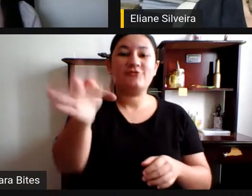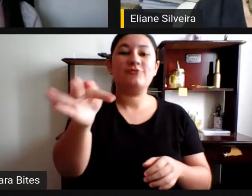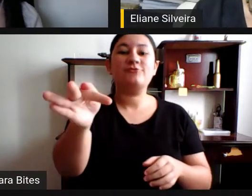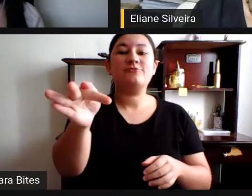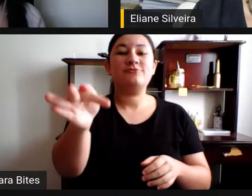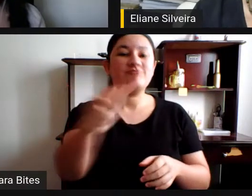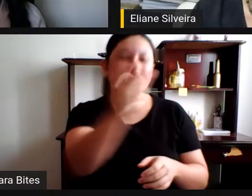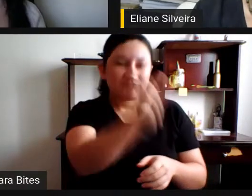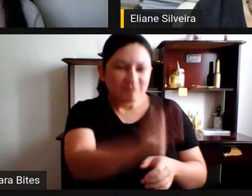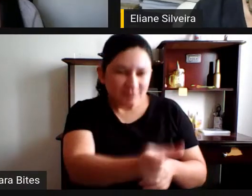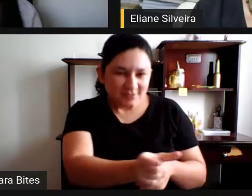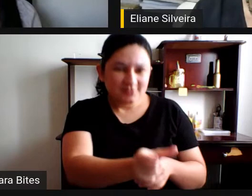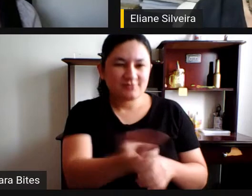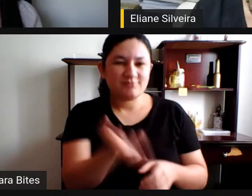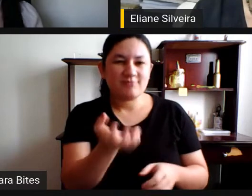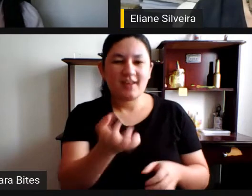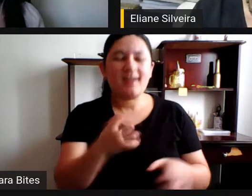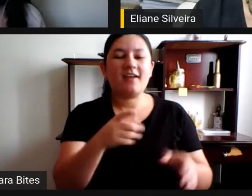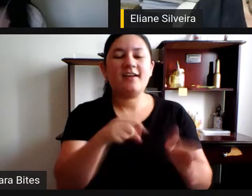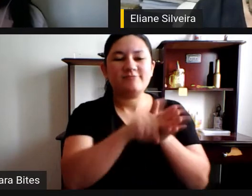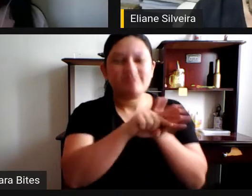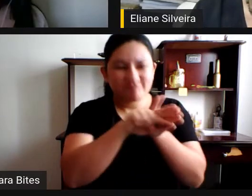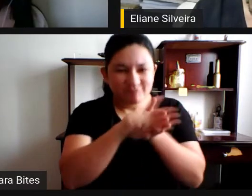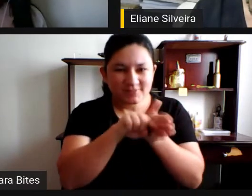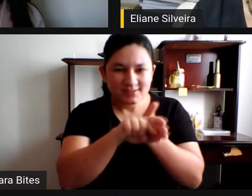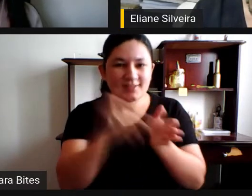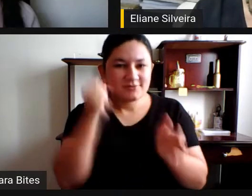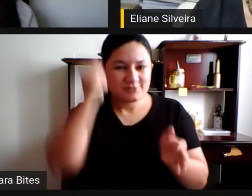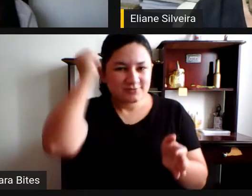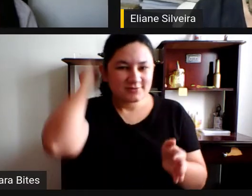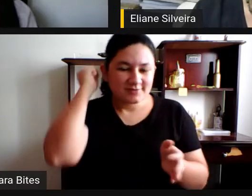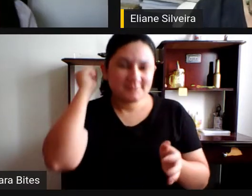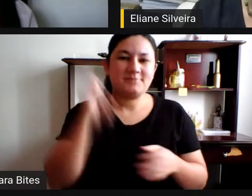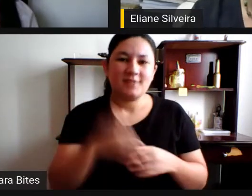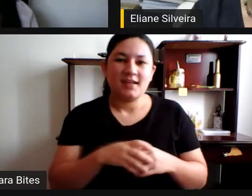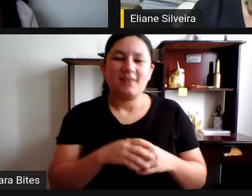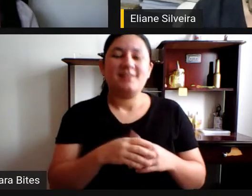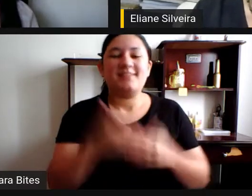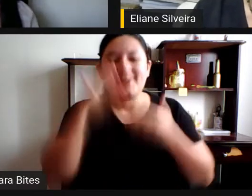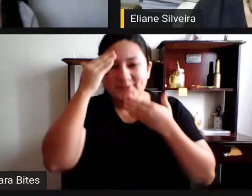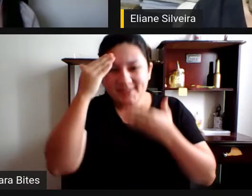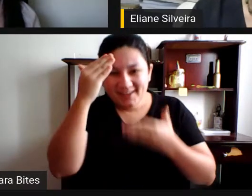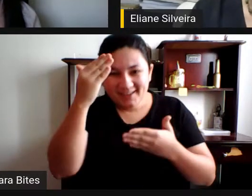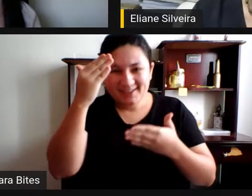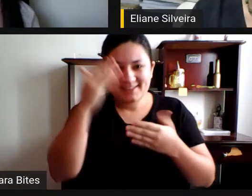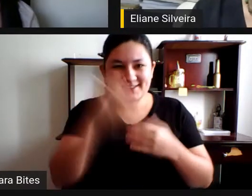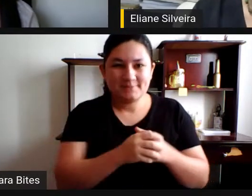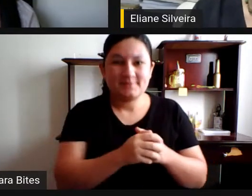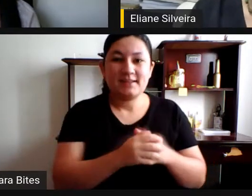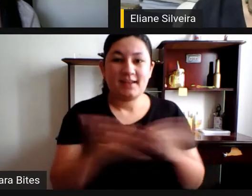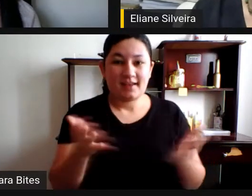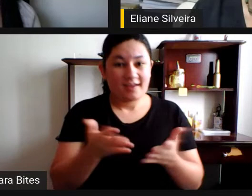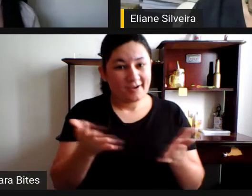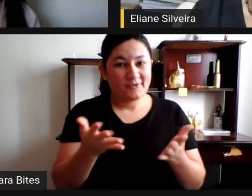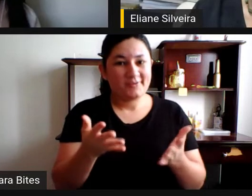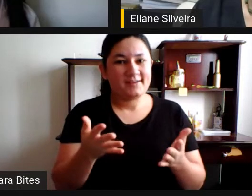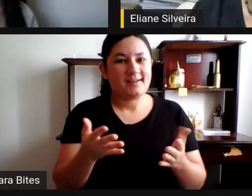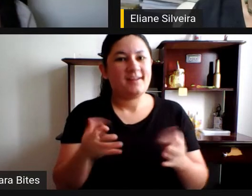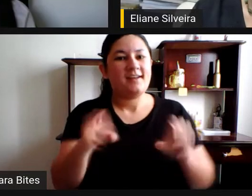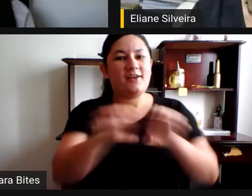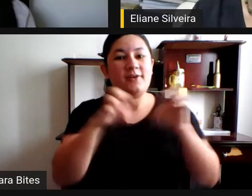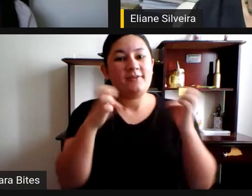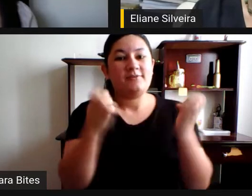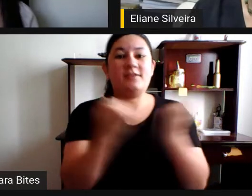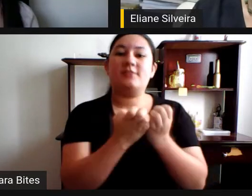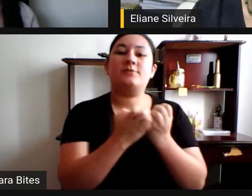dos estudos linguísticos. Muitíssimo obrigada, professora. A conferência pessoal, ela terá duração